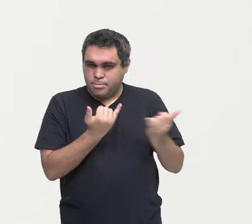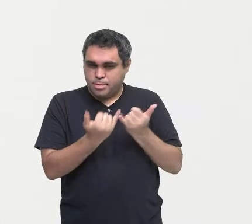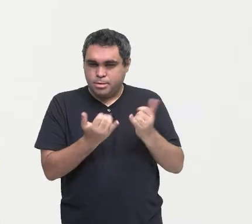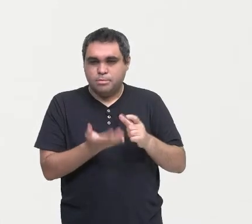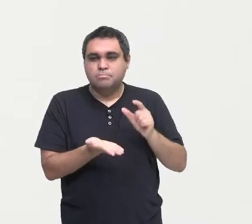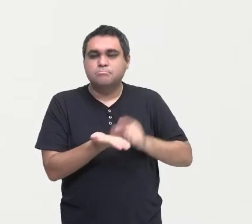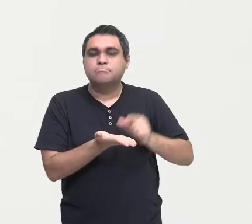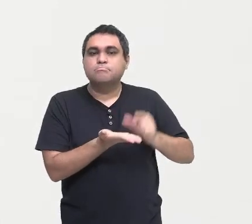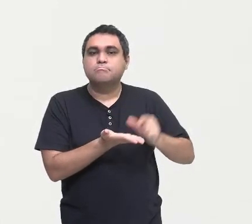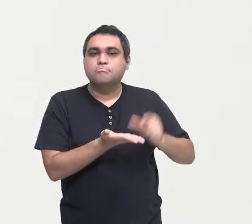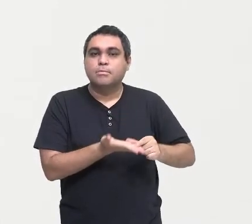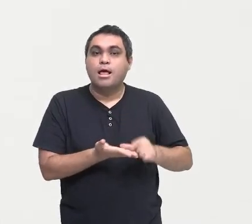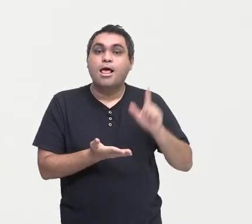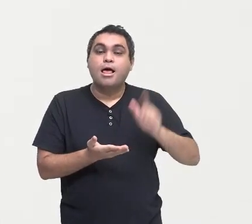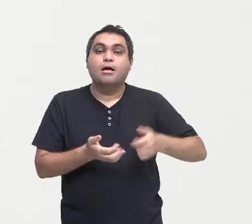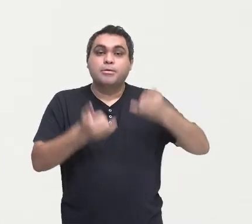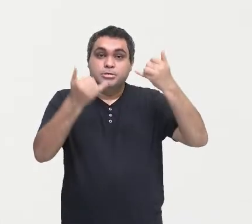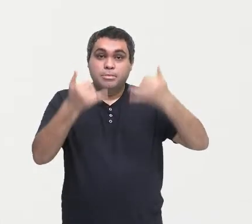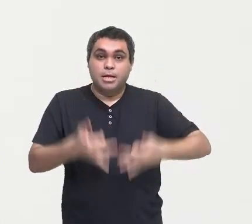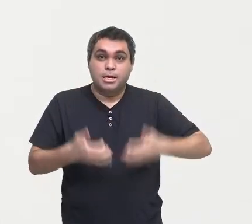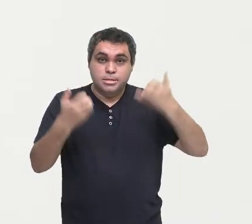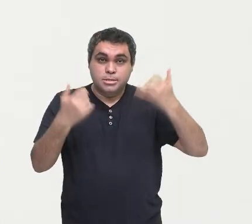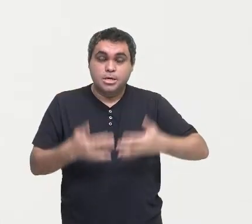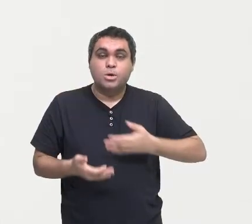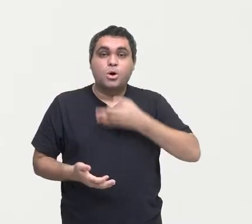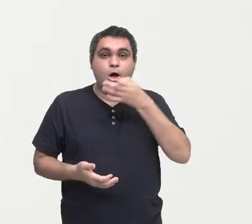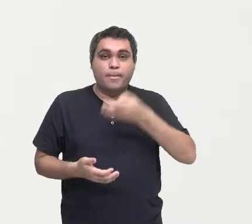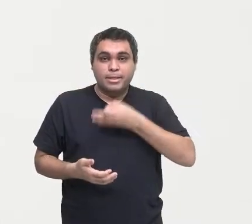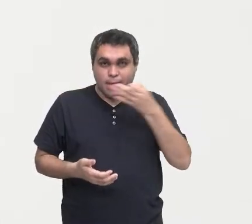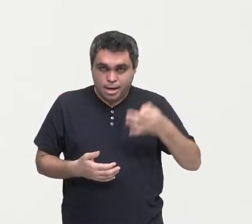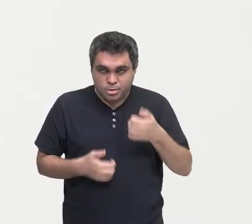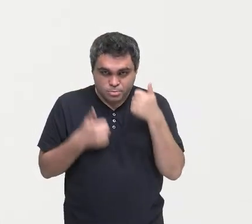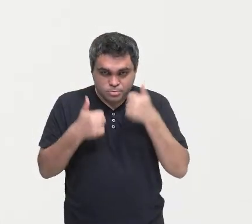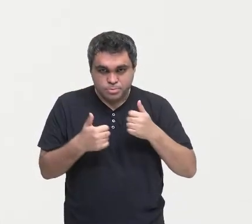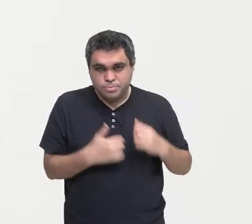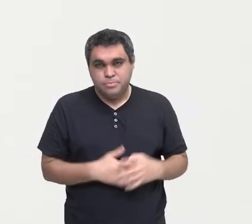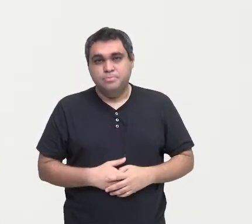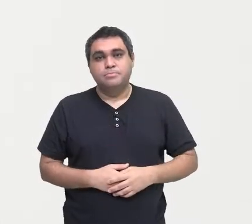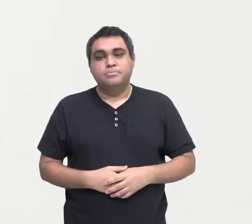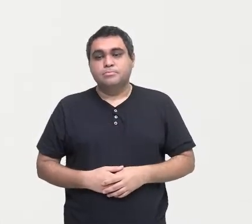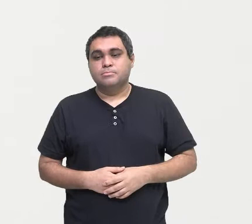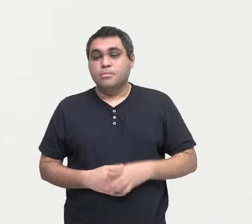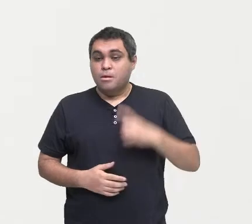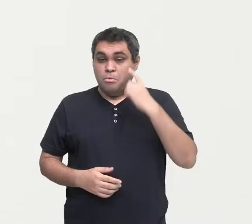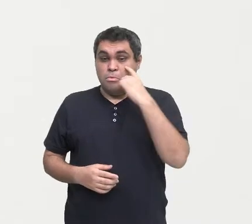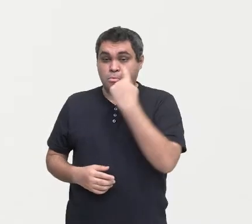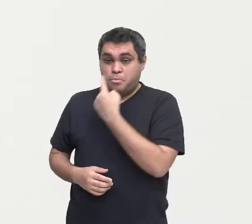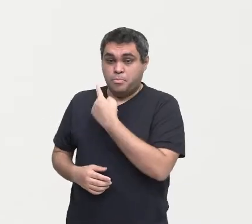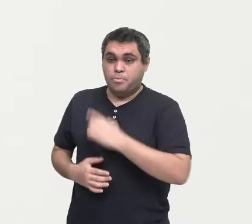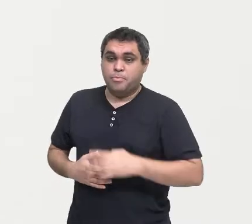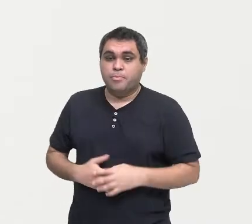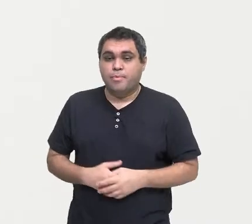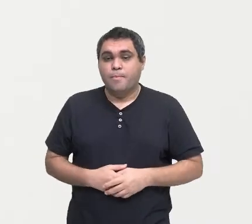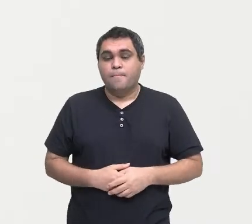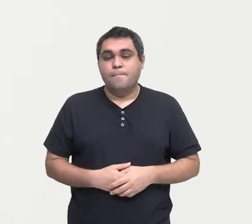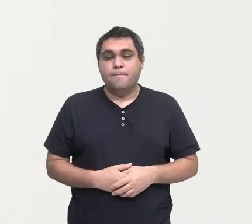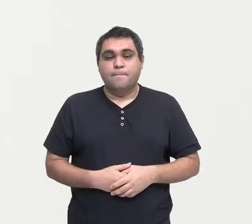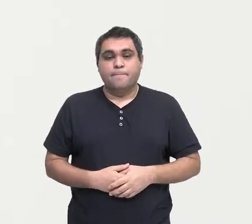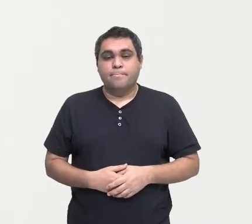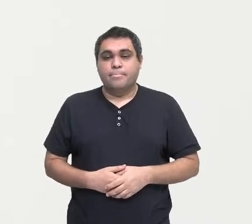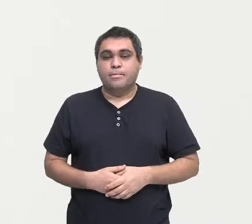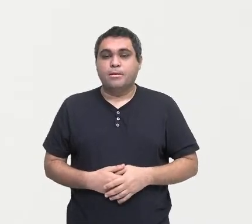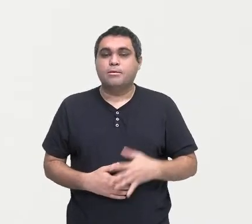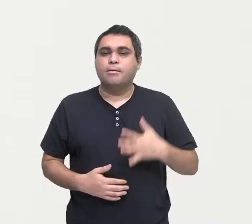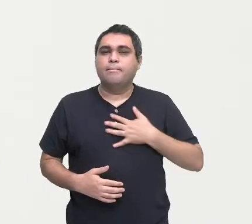uma glossa? É uma explicação, é um comentário. Notem aqui, olha só, vamos ler juntos o texto.